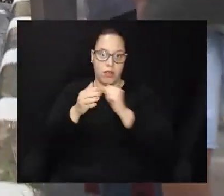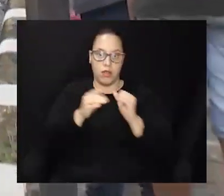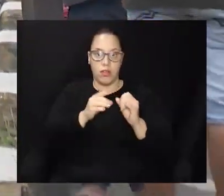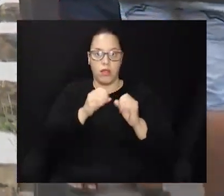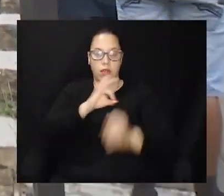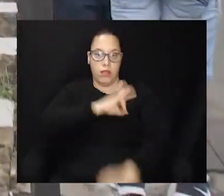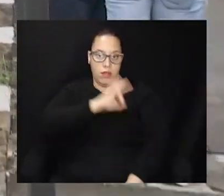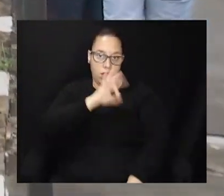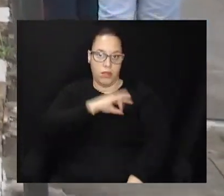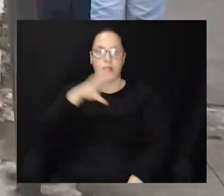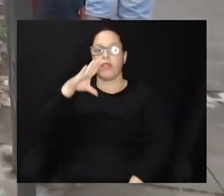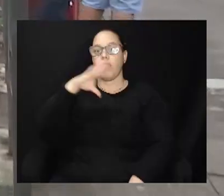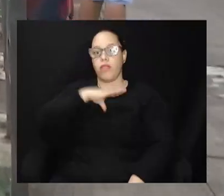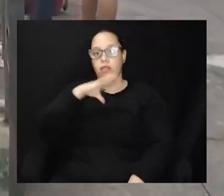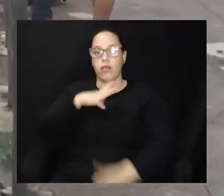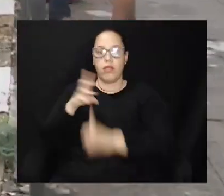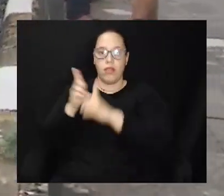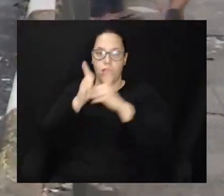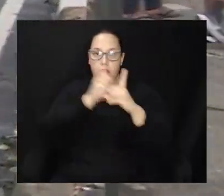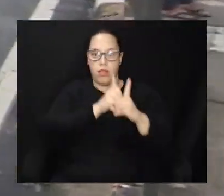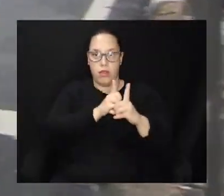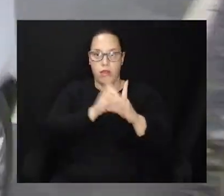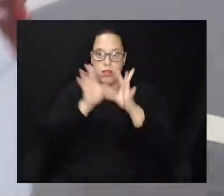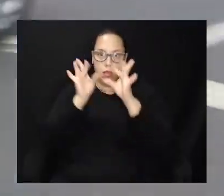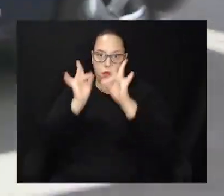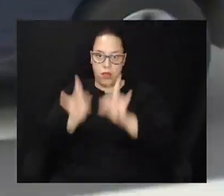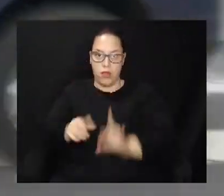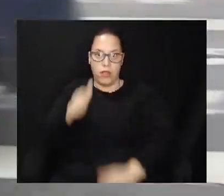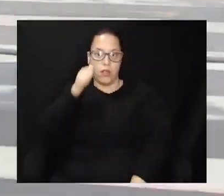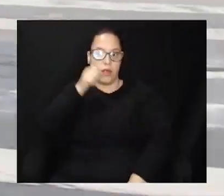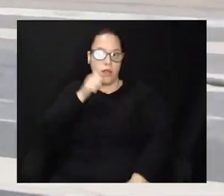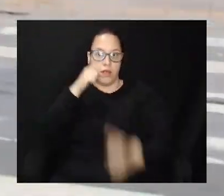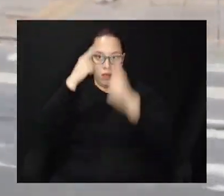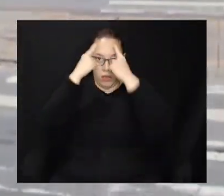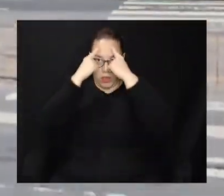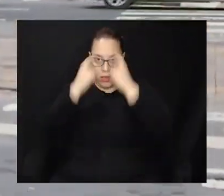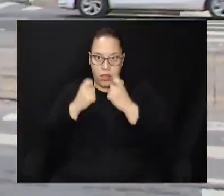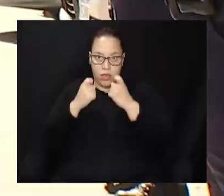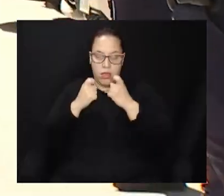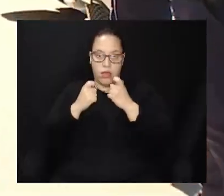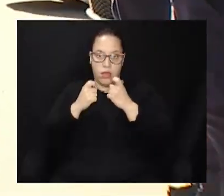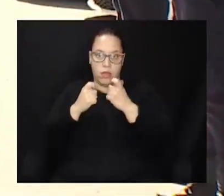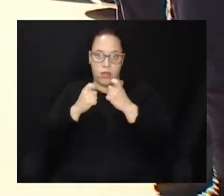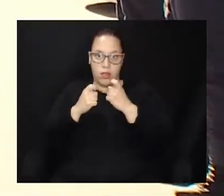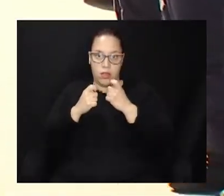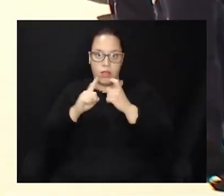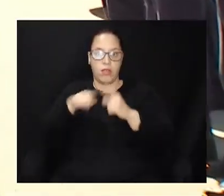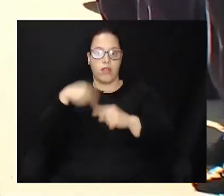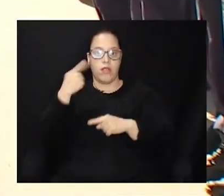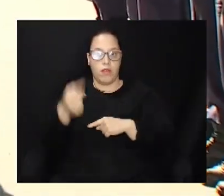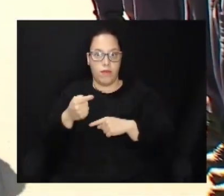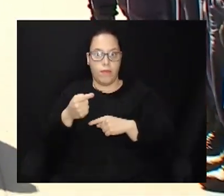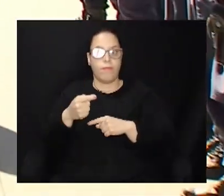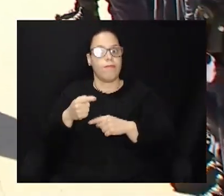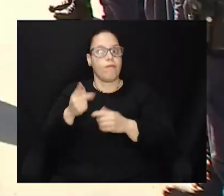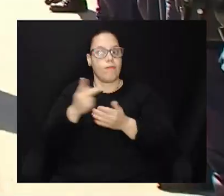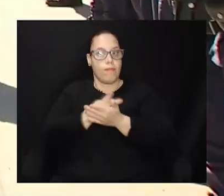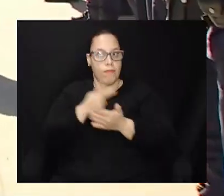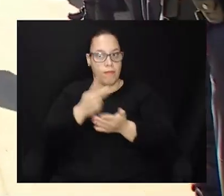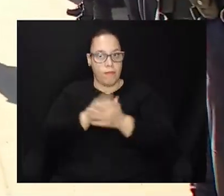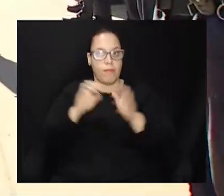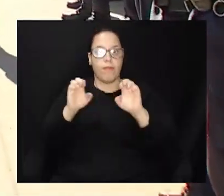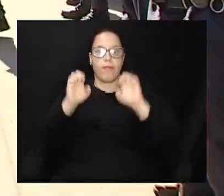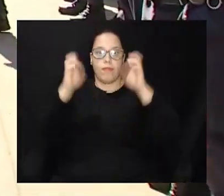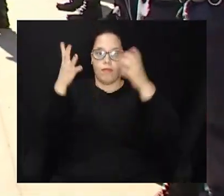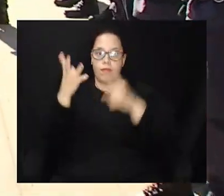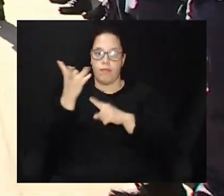para atendimento exclusivo às mulheres vítimas de importunação e de outros delitos nos eventos artísticos, esportivos